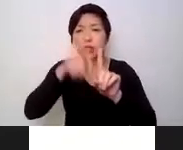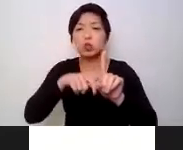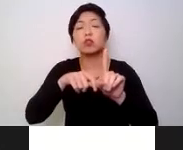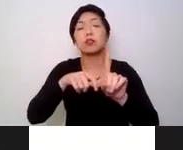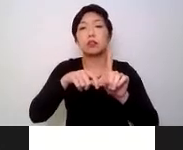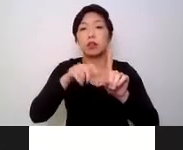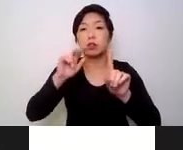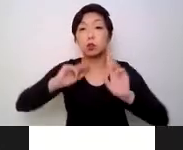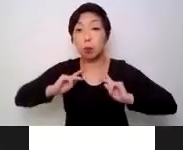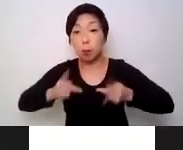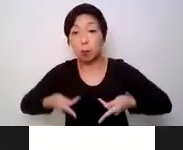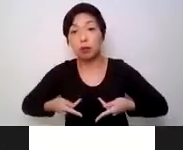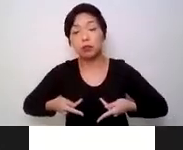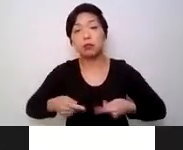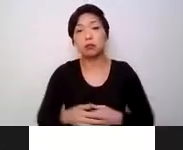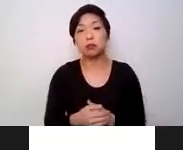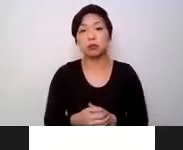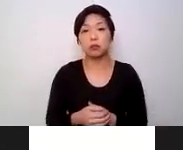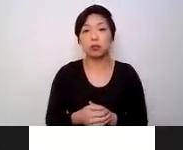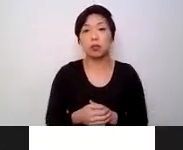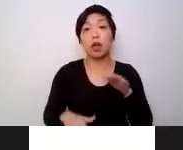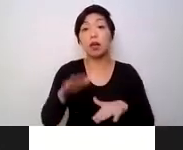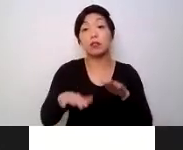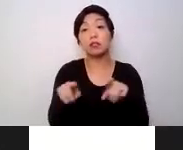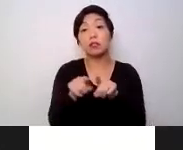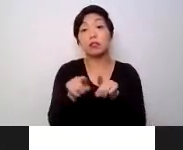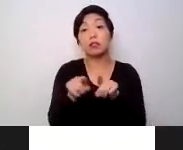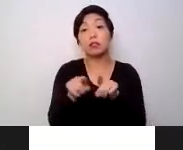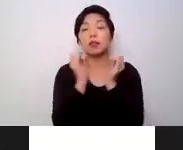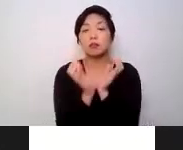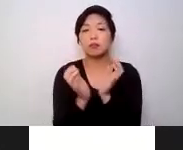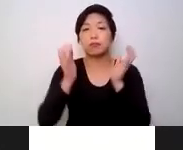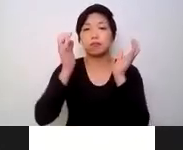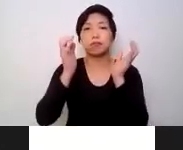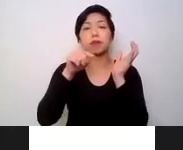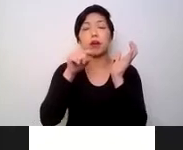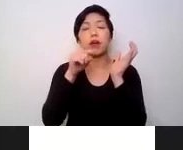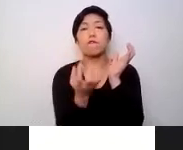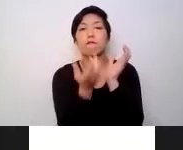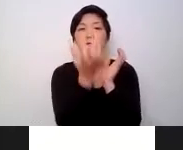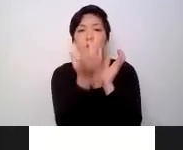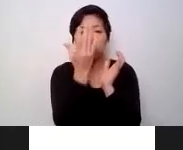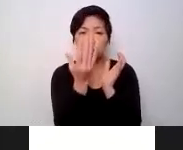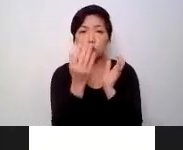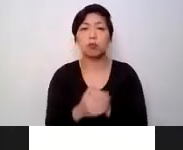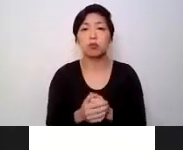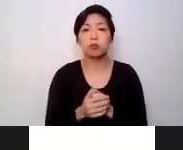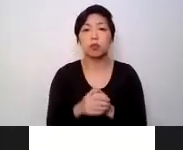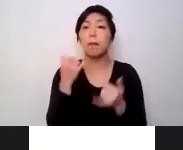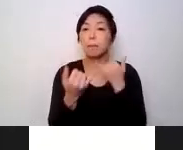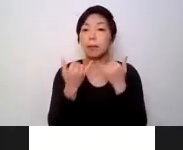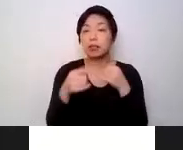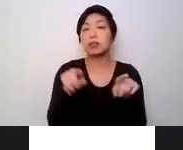figura humana surge até uma a forma da pira e essa figura humana também é muito parecida com o modulor do Le Corbusier